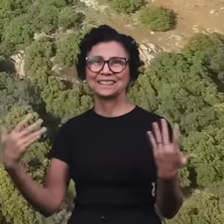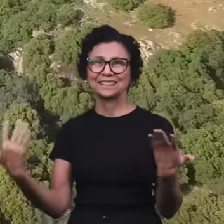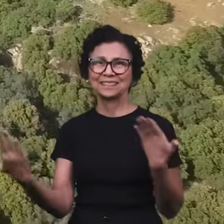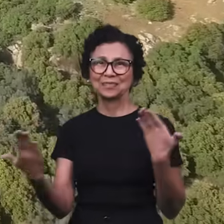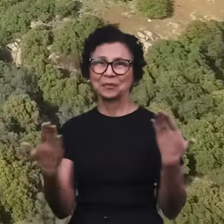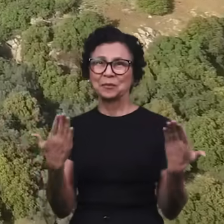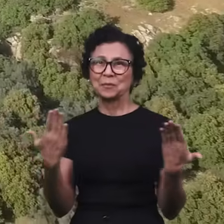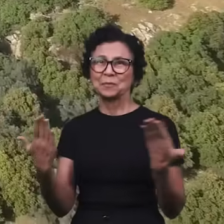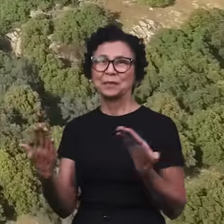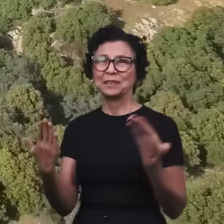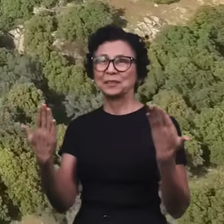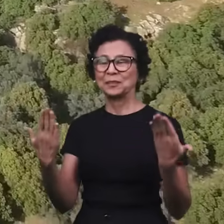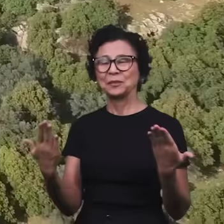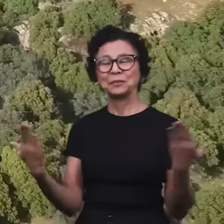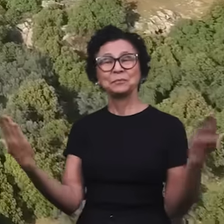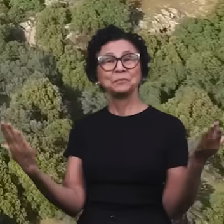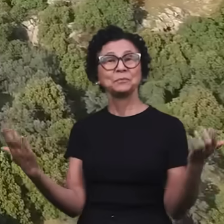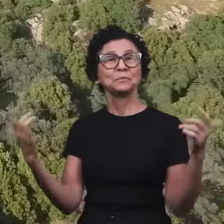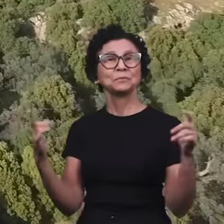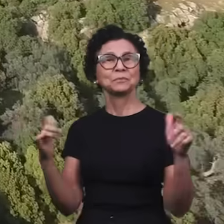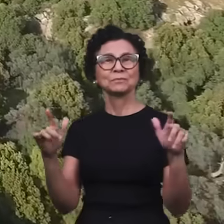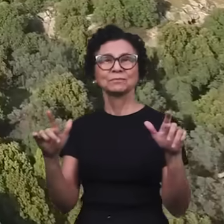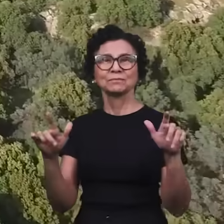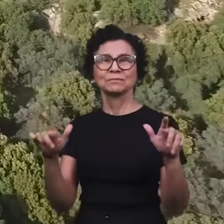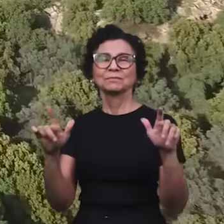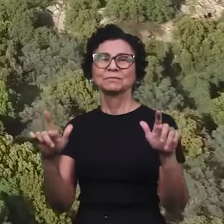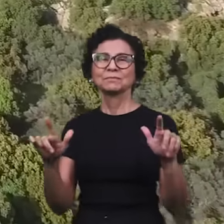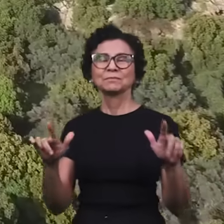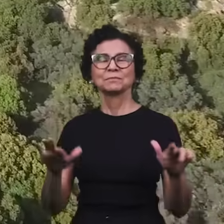ali o Senhor